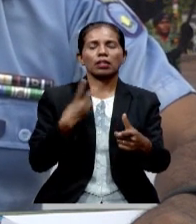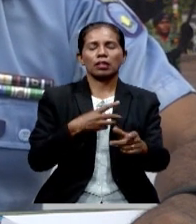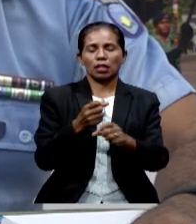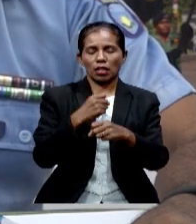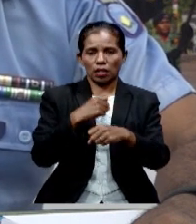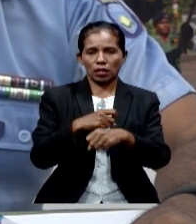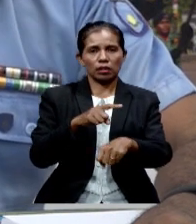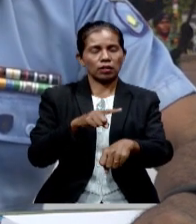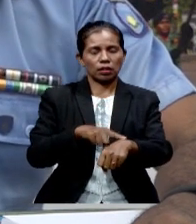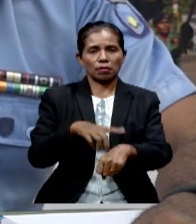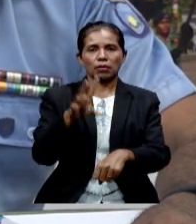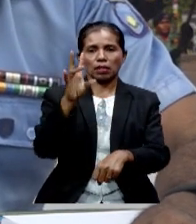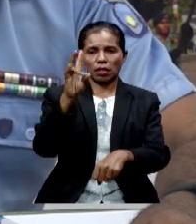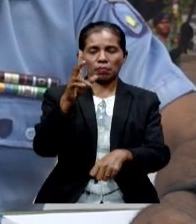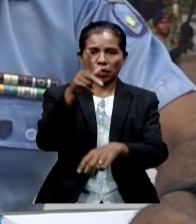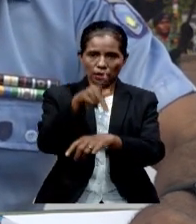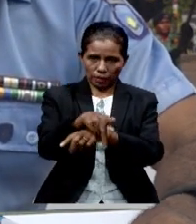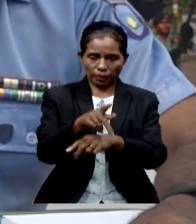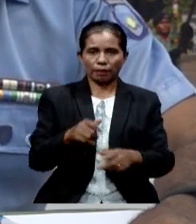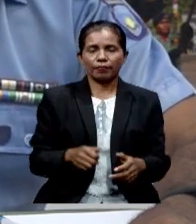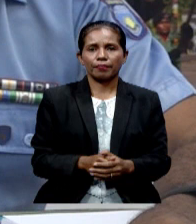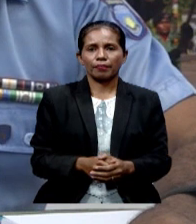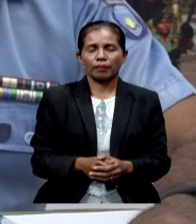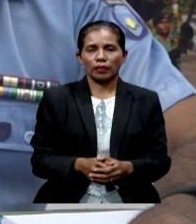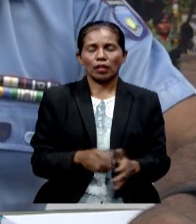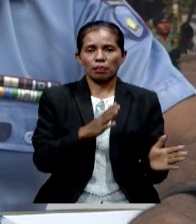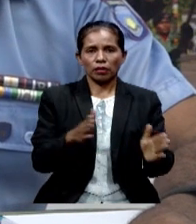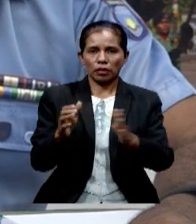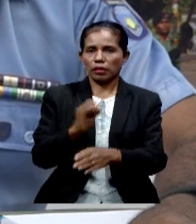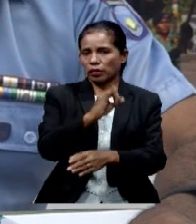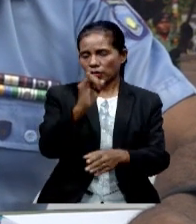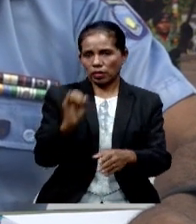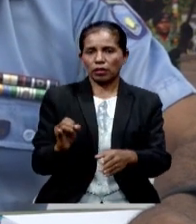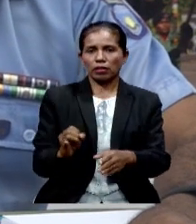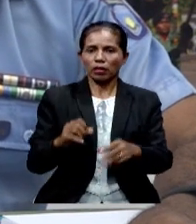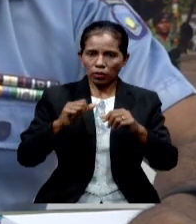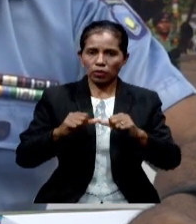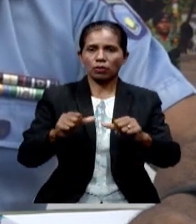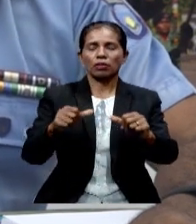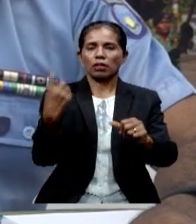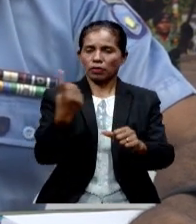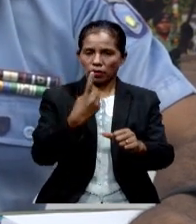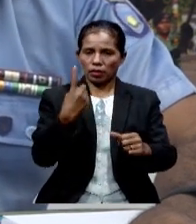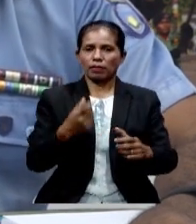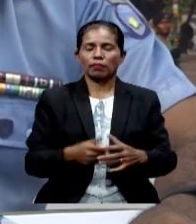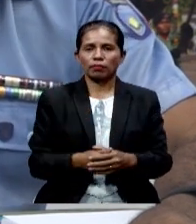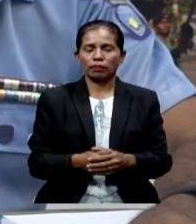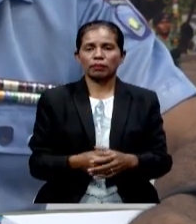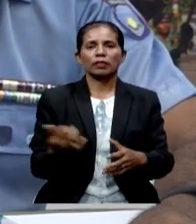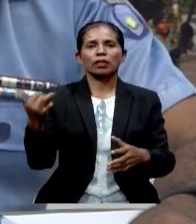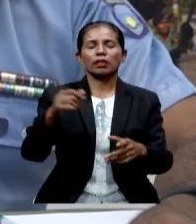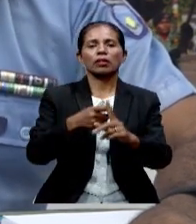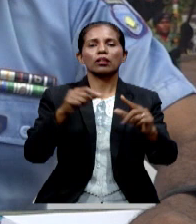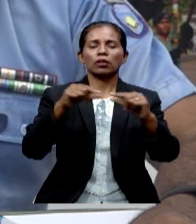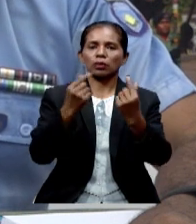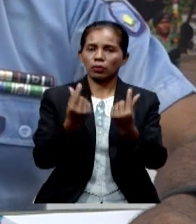horas tukualo perkala. E processo de investigação se continua hela, e sira ne mai si grupo